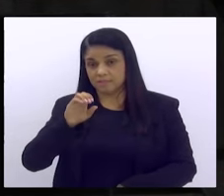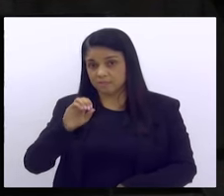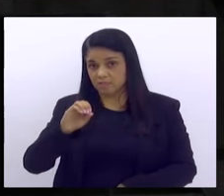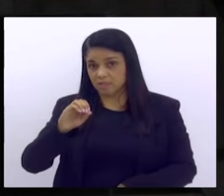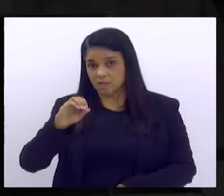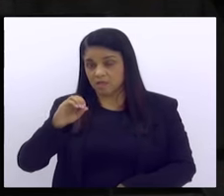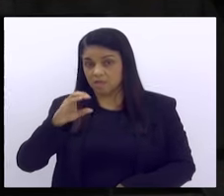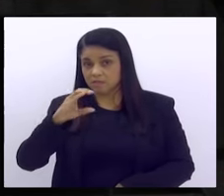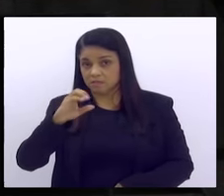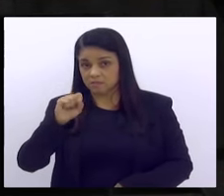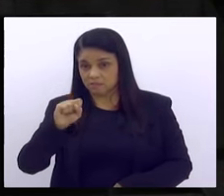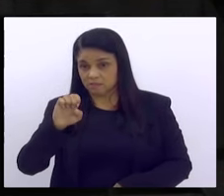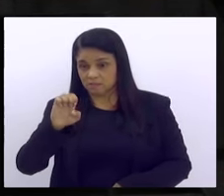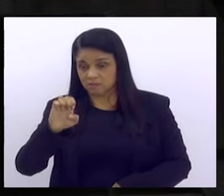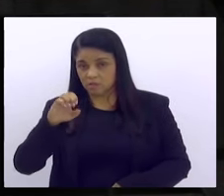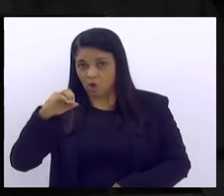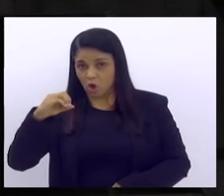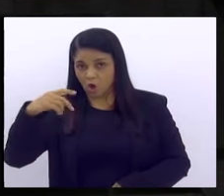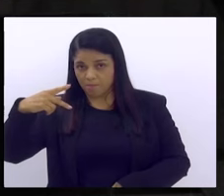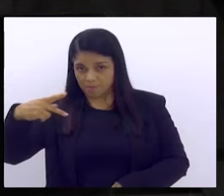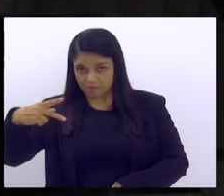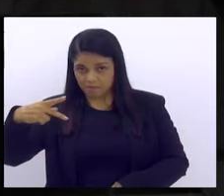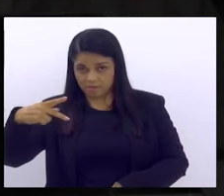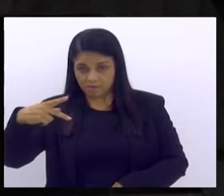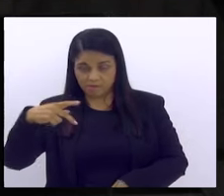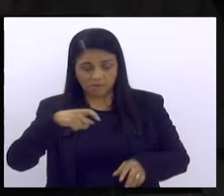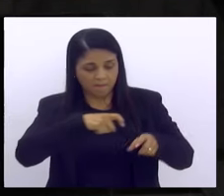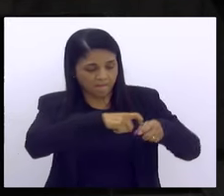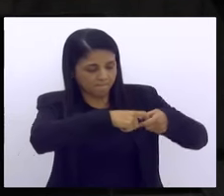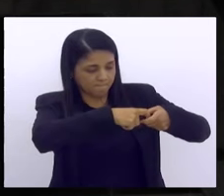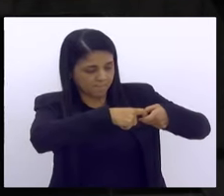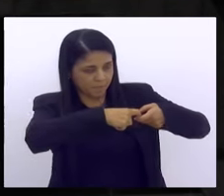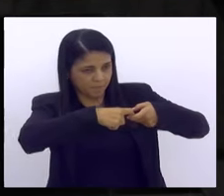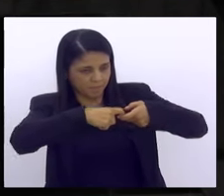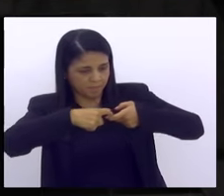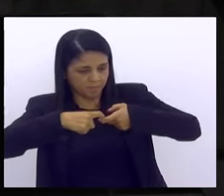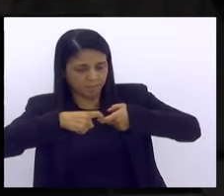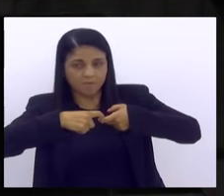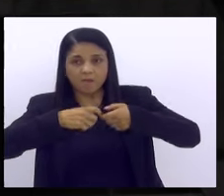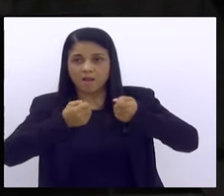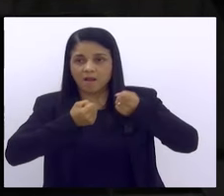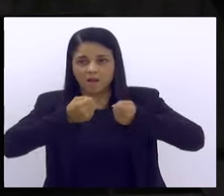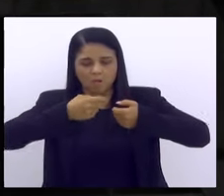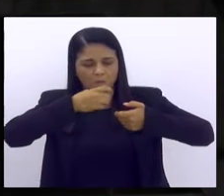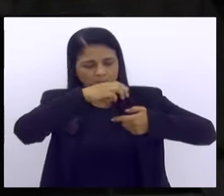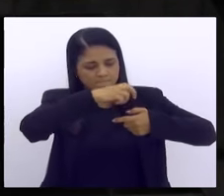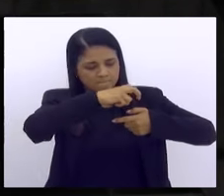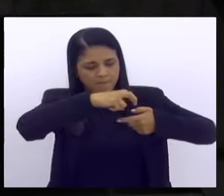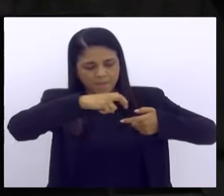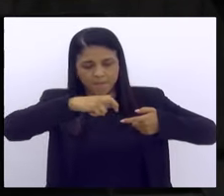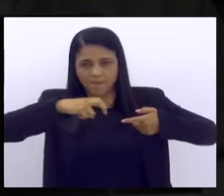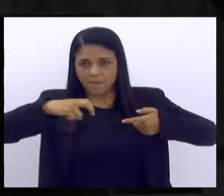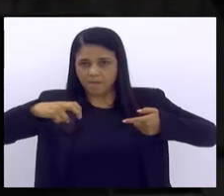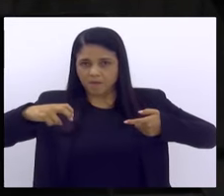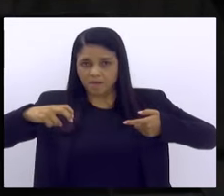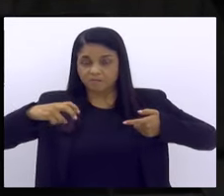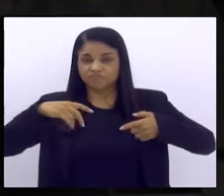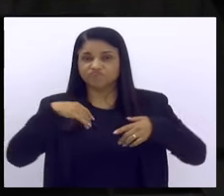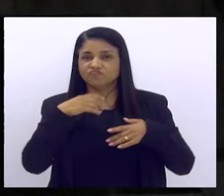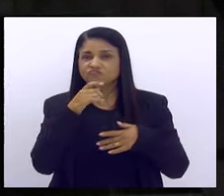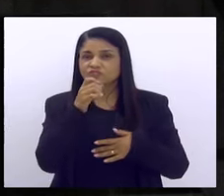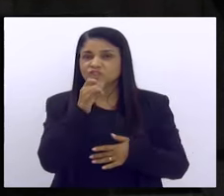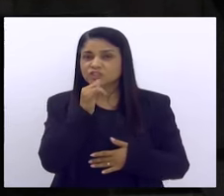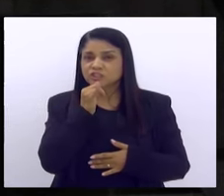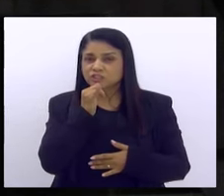com diversos carros em cima desses reboques. E a cena mais triste